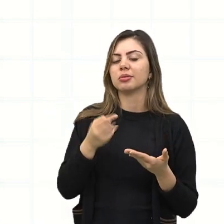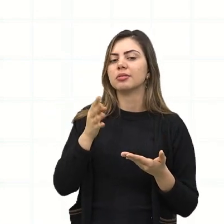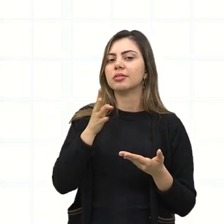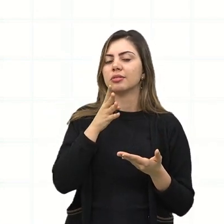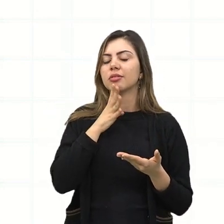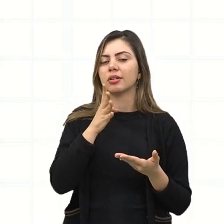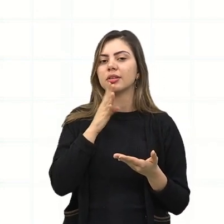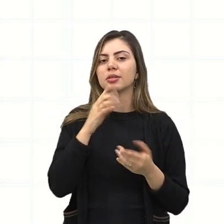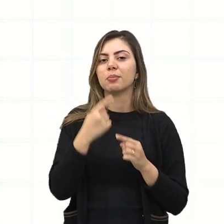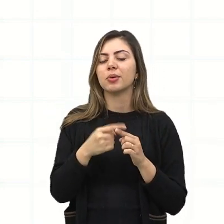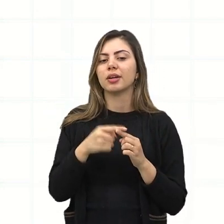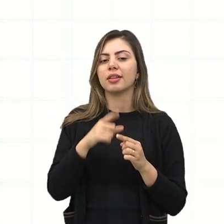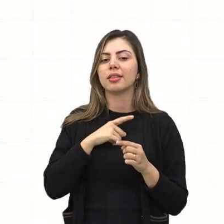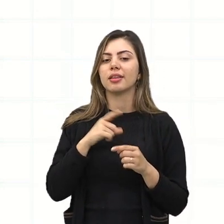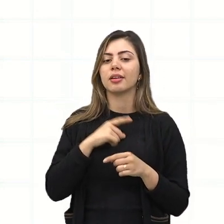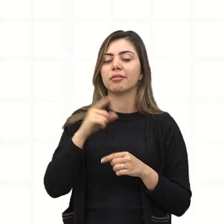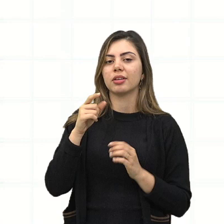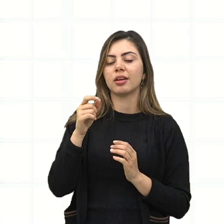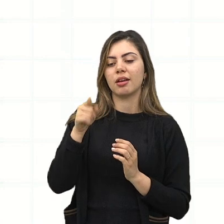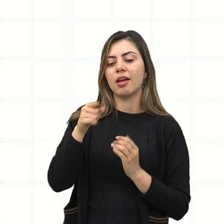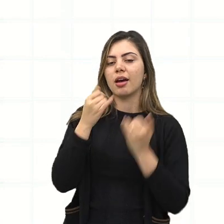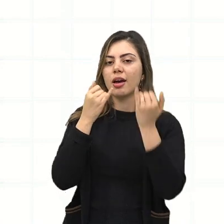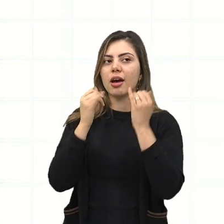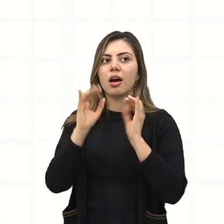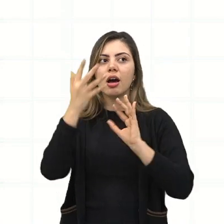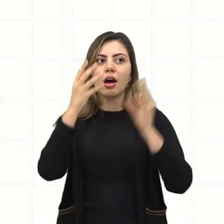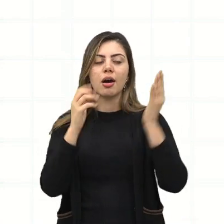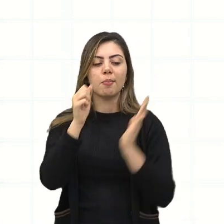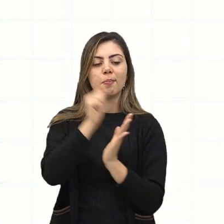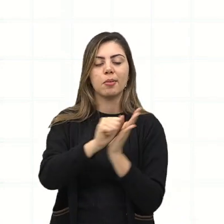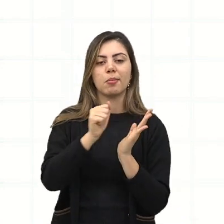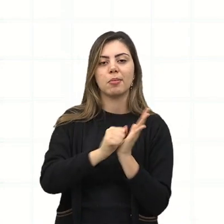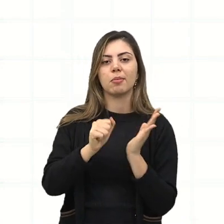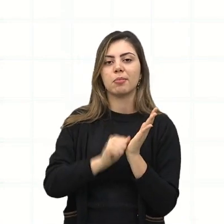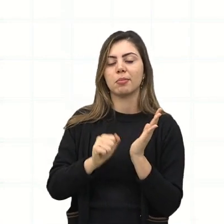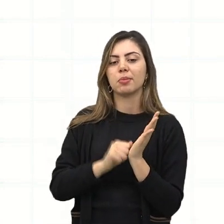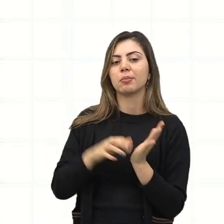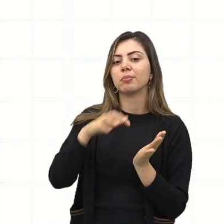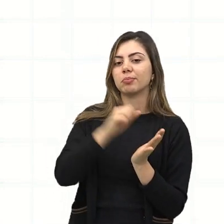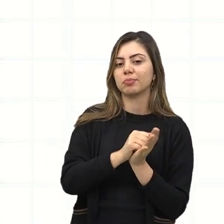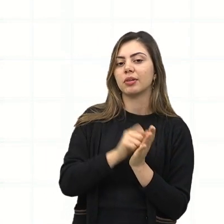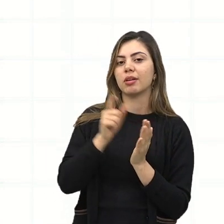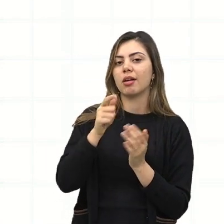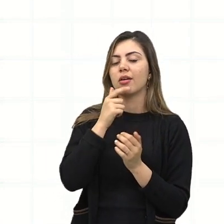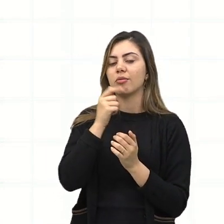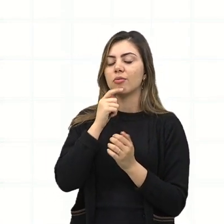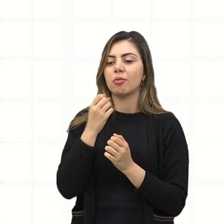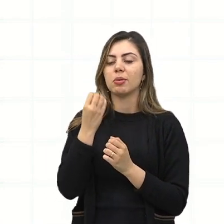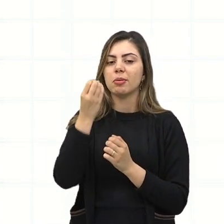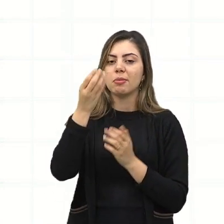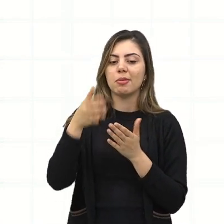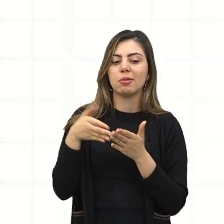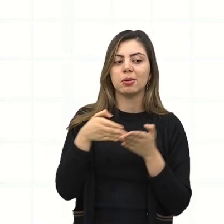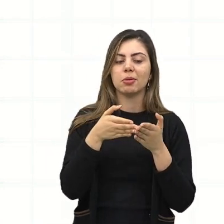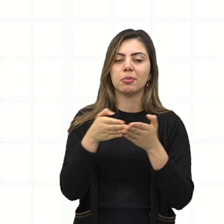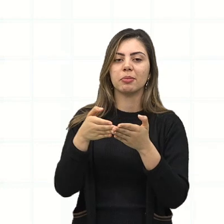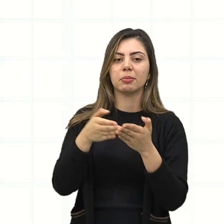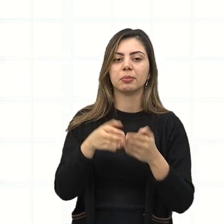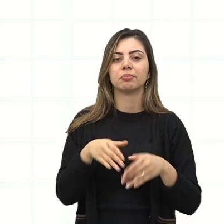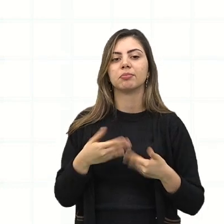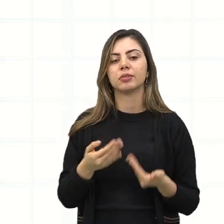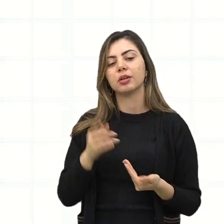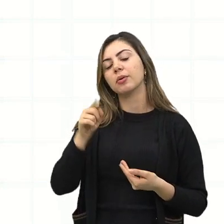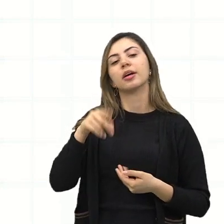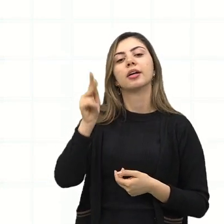registro feito, algum registro, né, feito pelo explorador. São histórias da